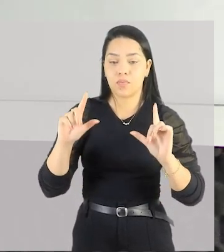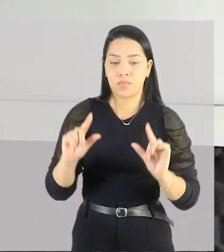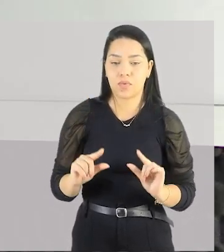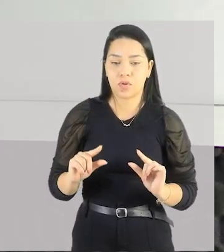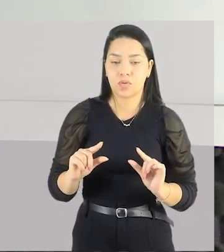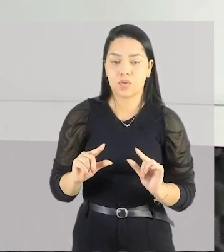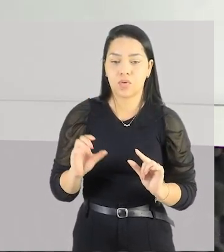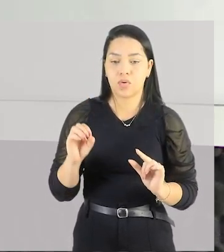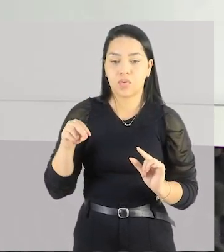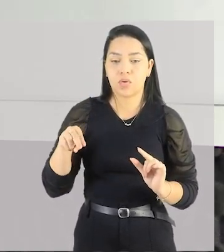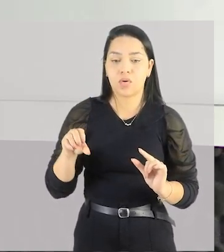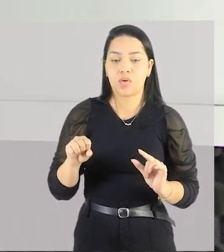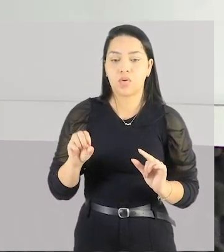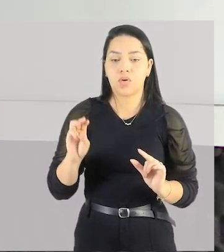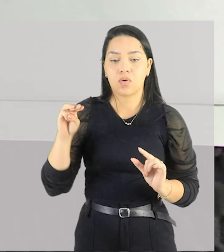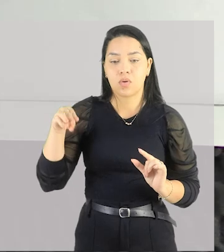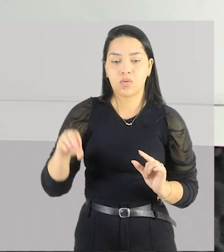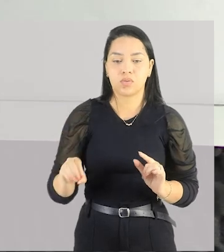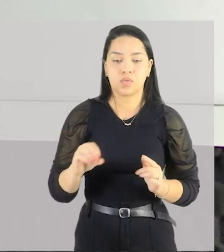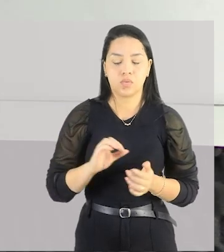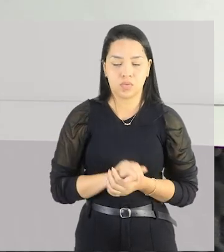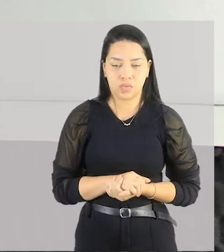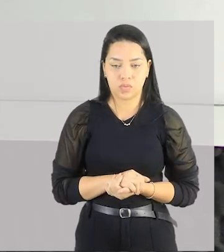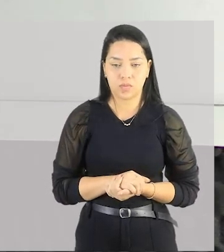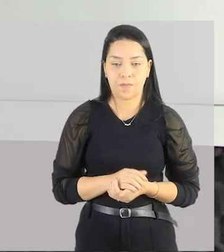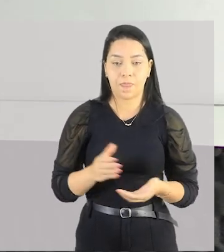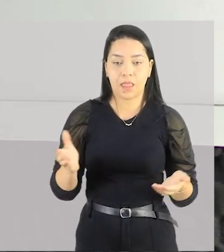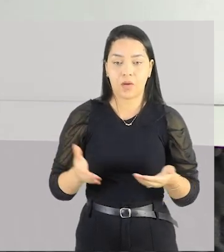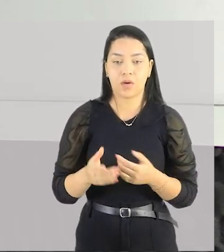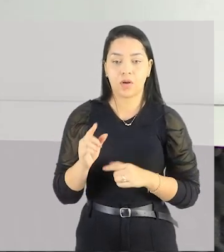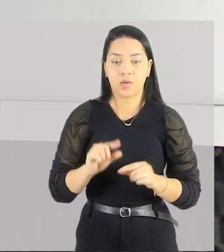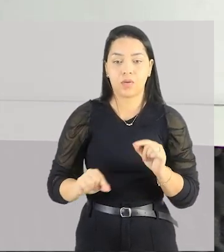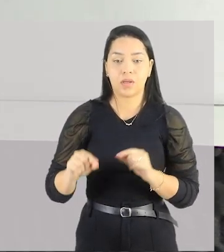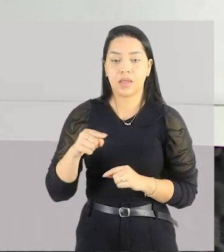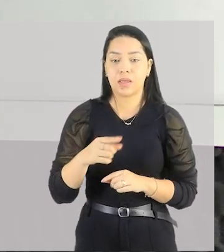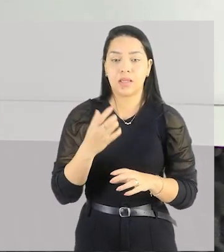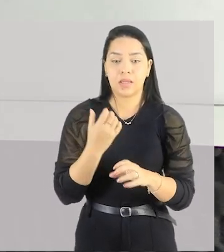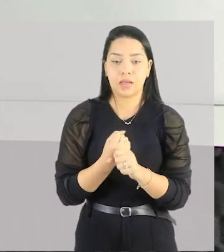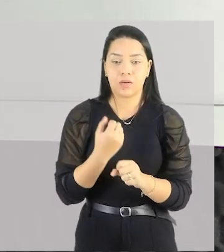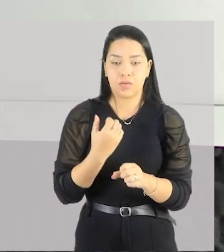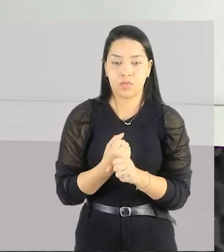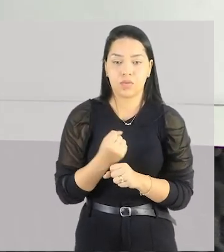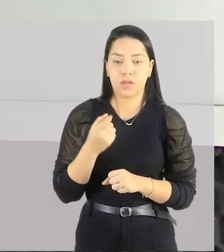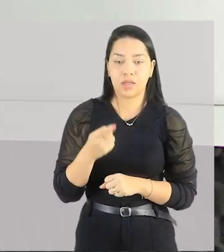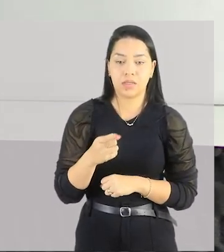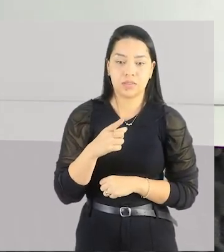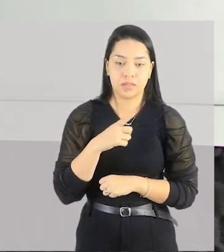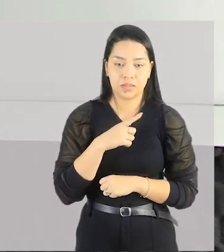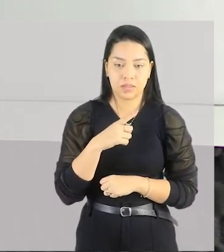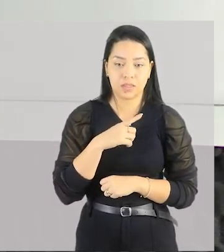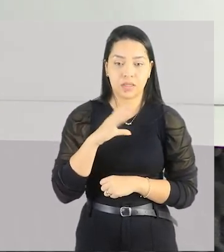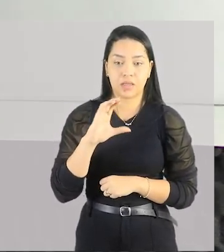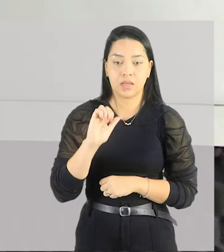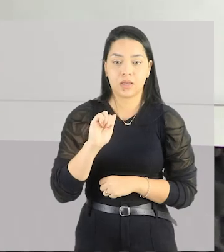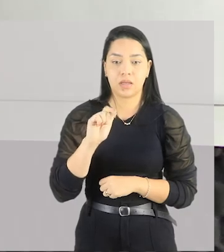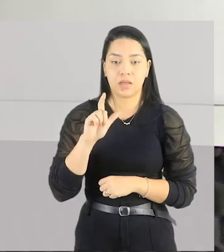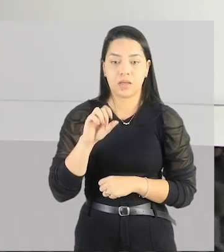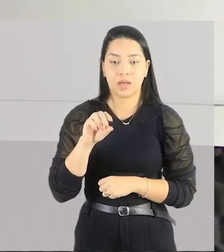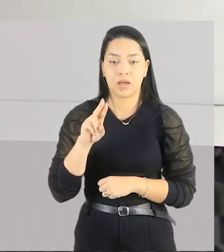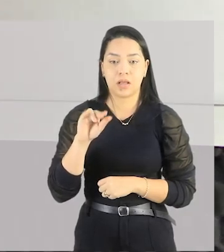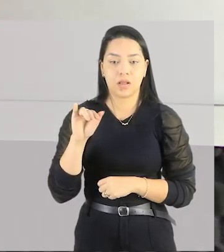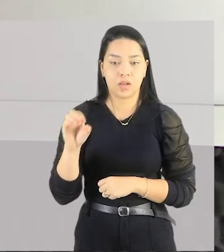menor consumo calórico, tá? Agora, como é que ele calcula esse consumo calórico,